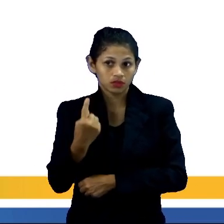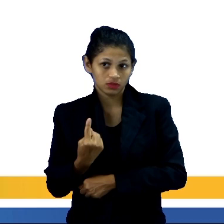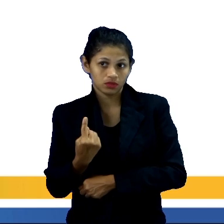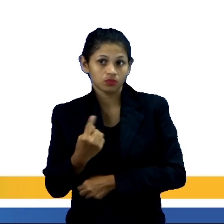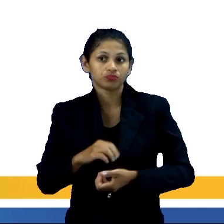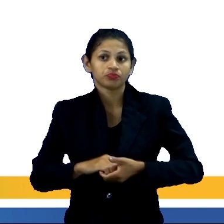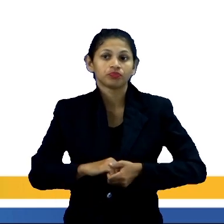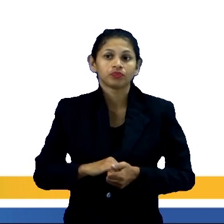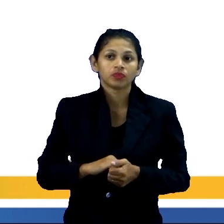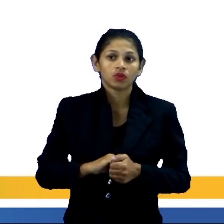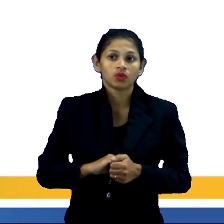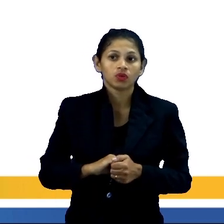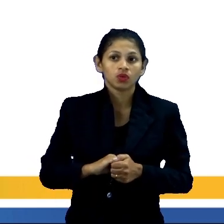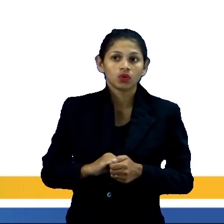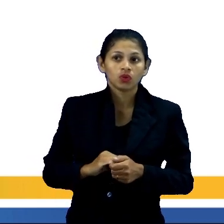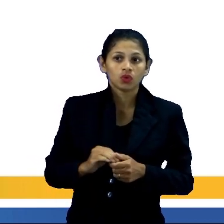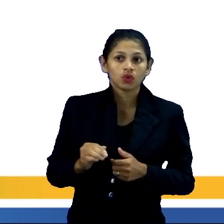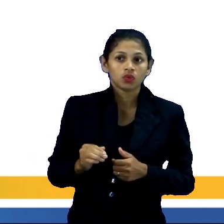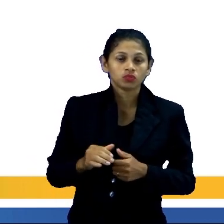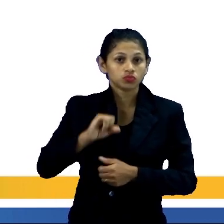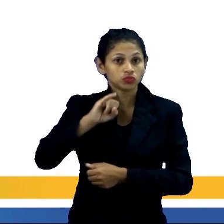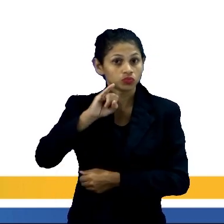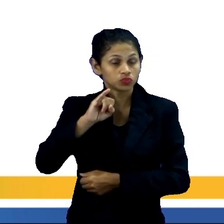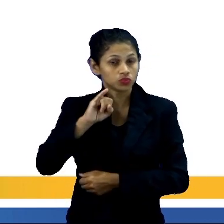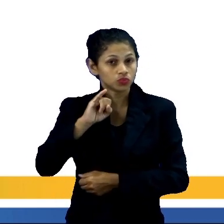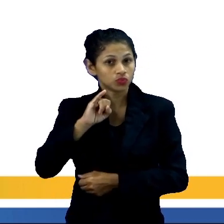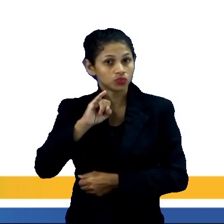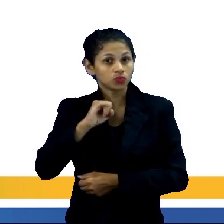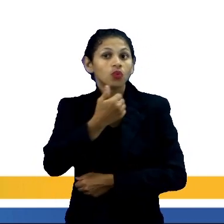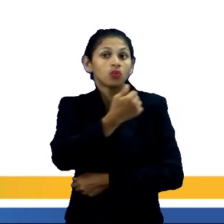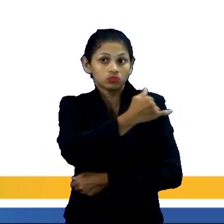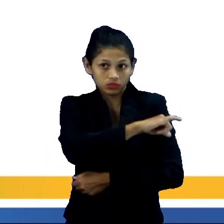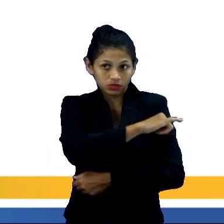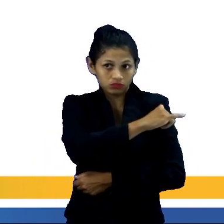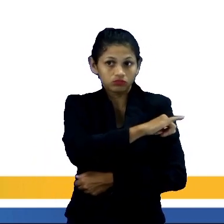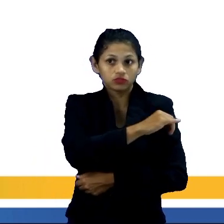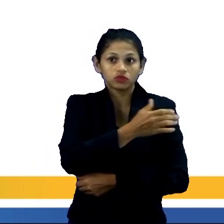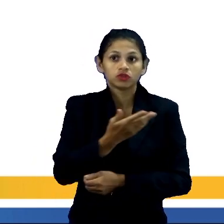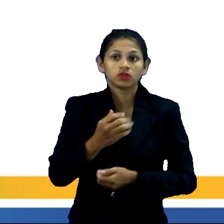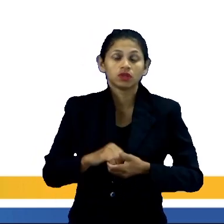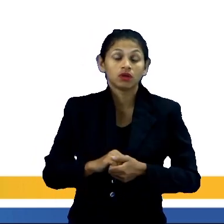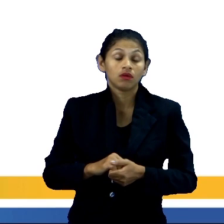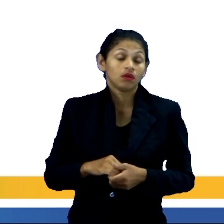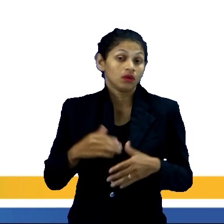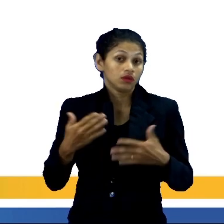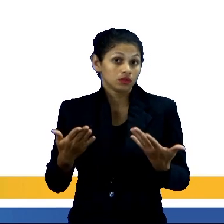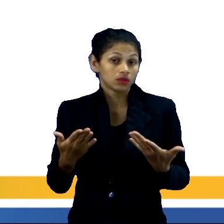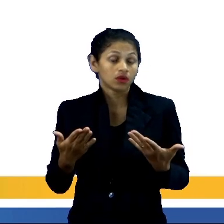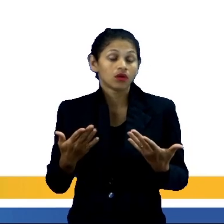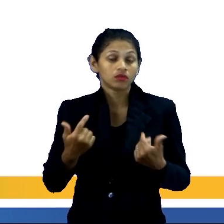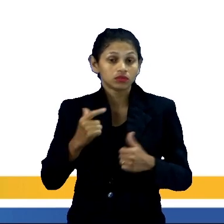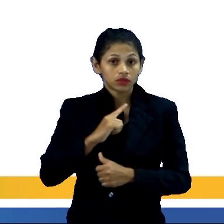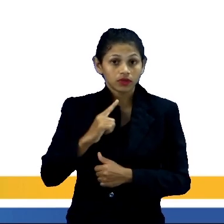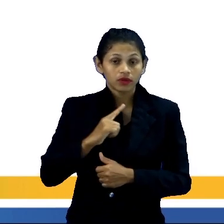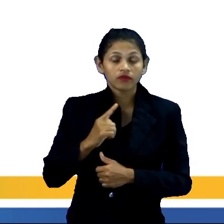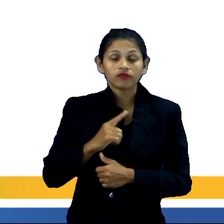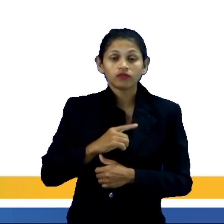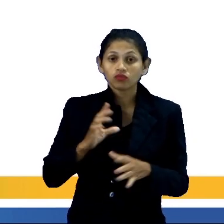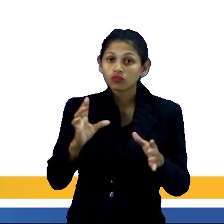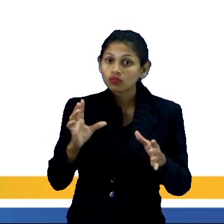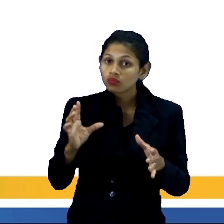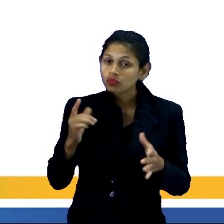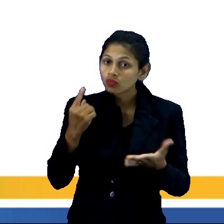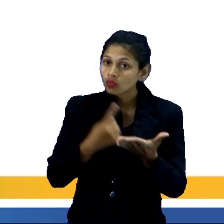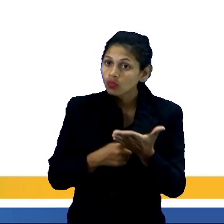aos americanos na Segunda Guerra Mundial. Então, houve primeiro um acordo, né, para depois aí o Brasil ele entrar na guerra ao lado